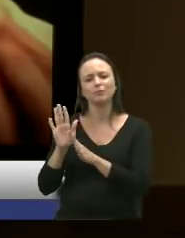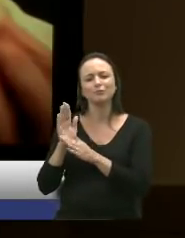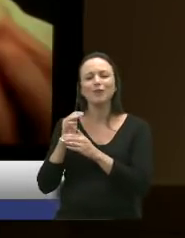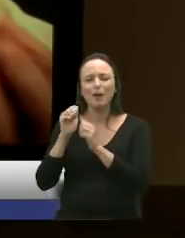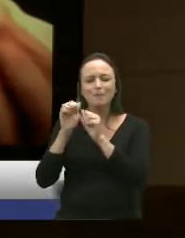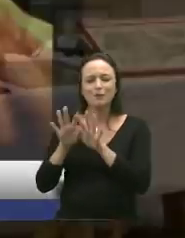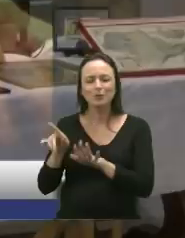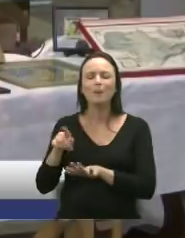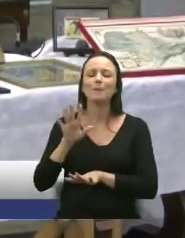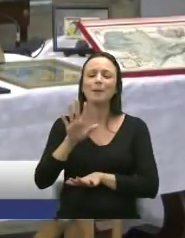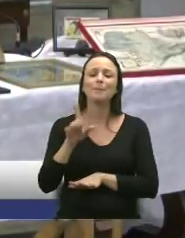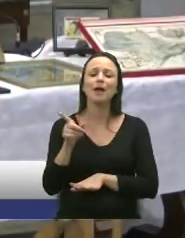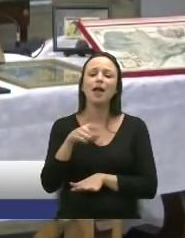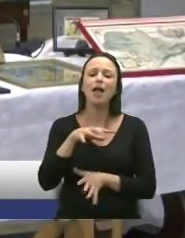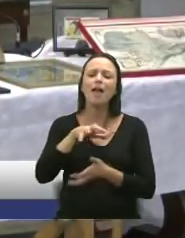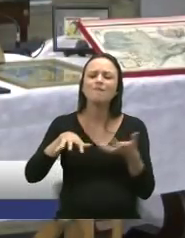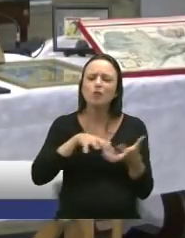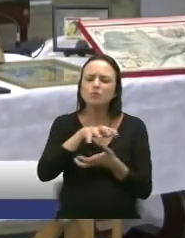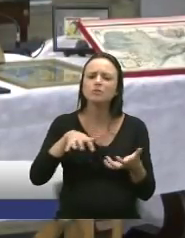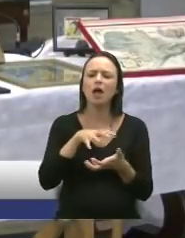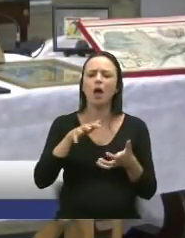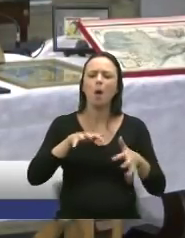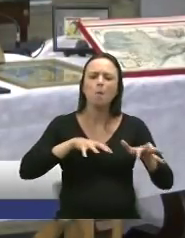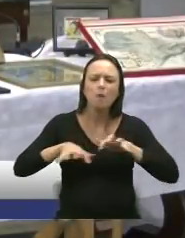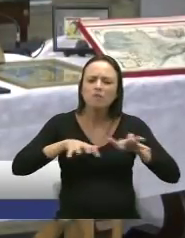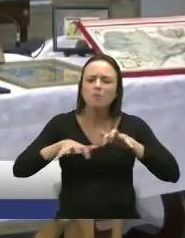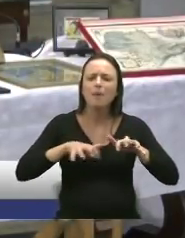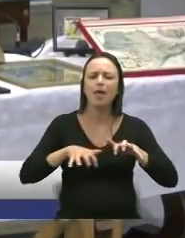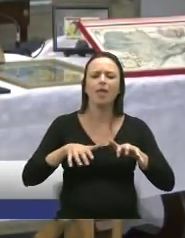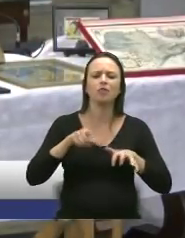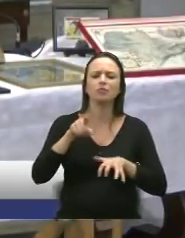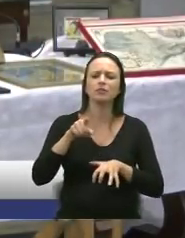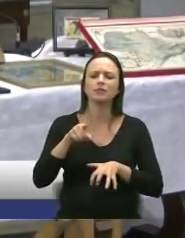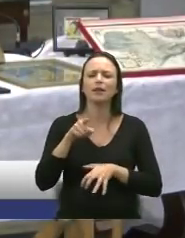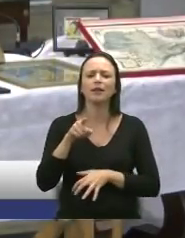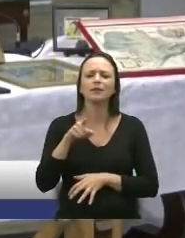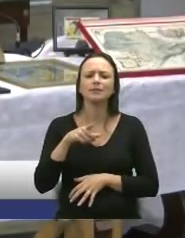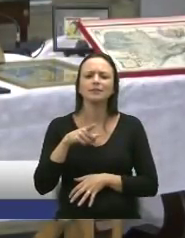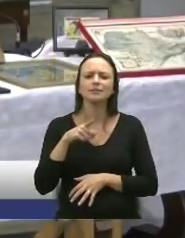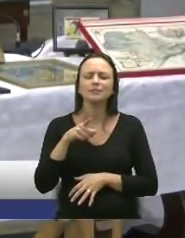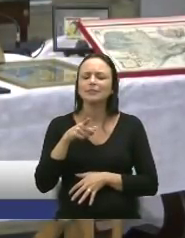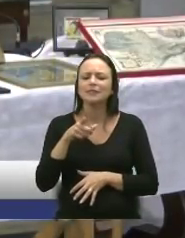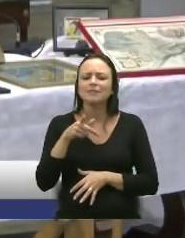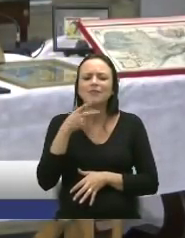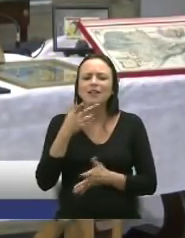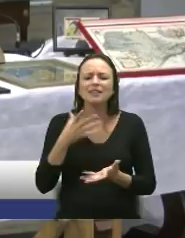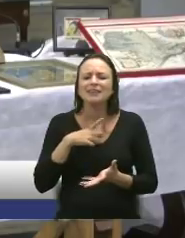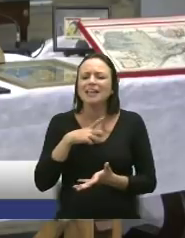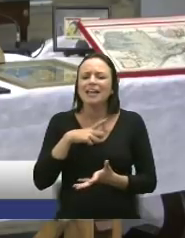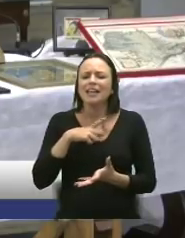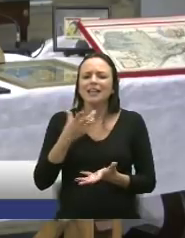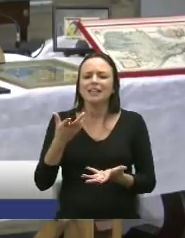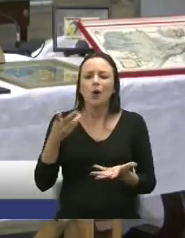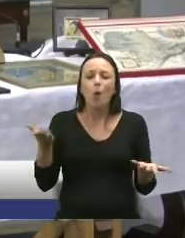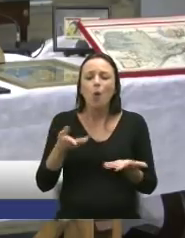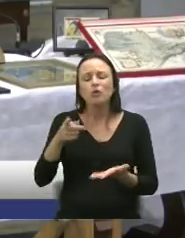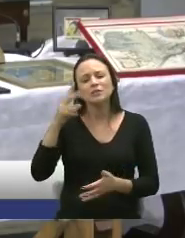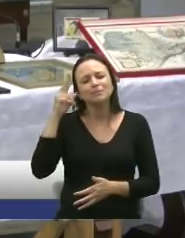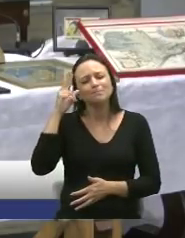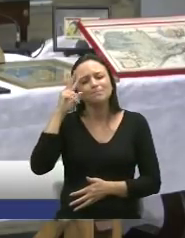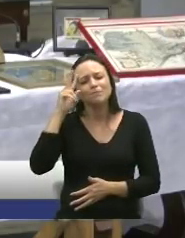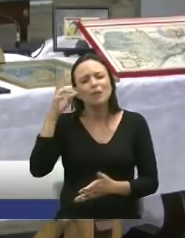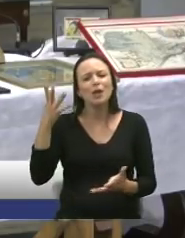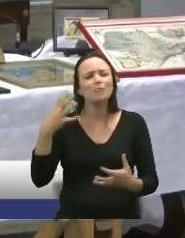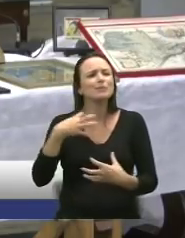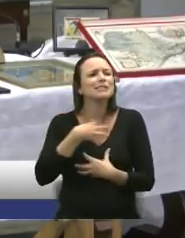da Revolução, do movimento de 32, o que o senhor traz assim, que ainda hoje te faz sentir